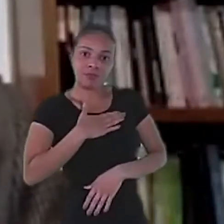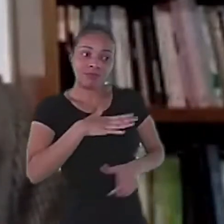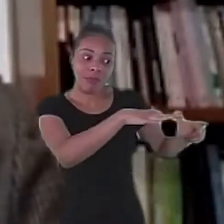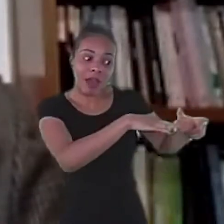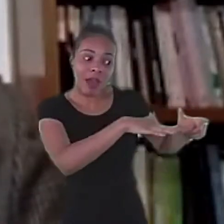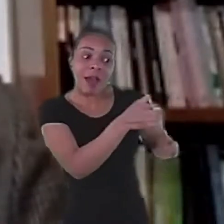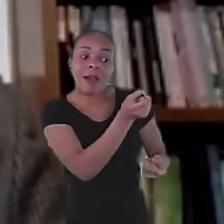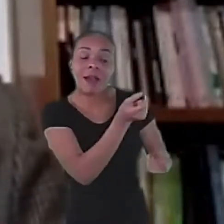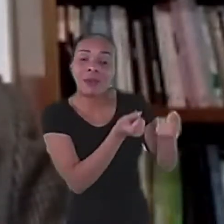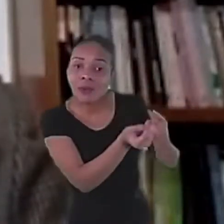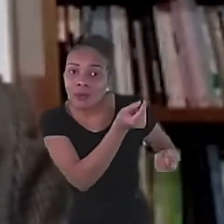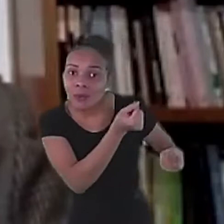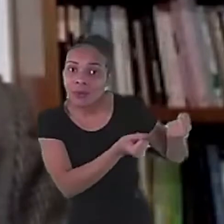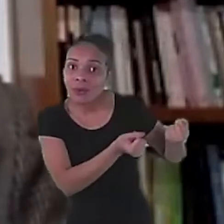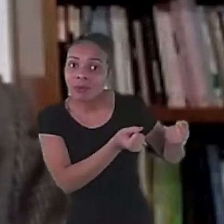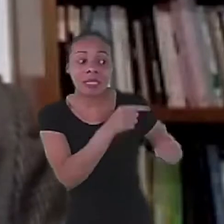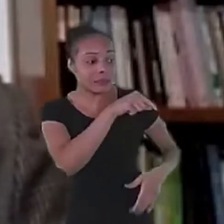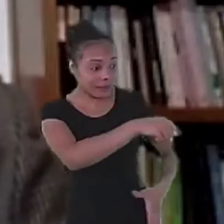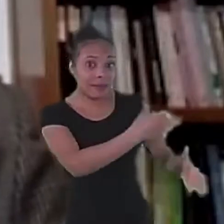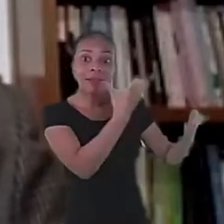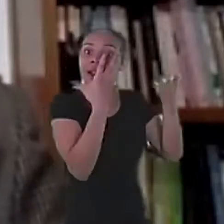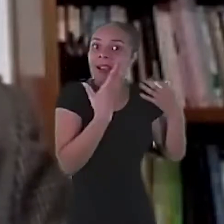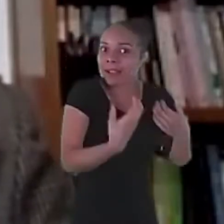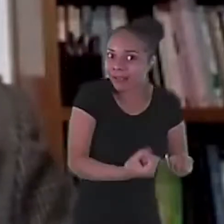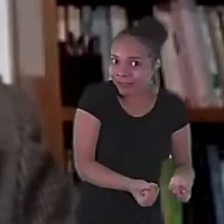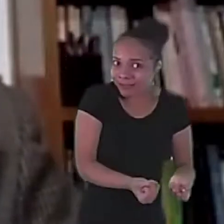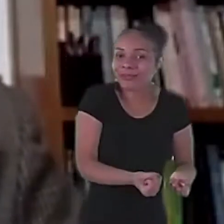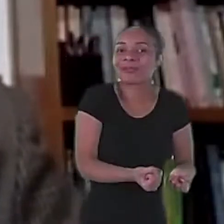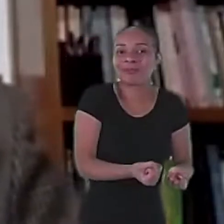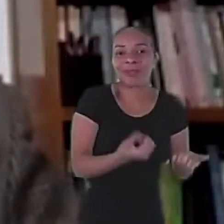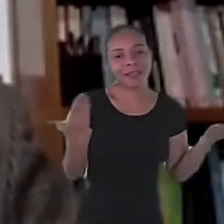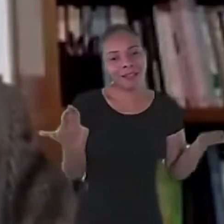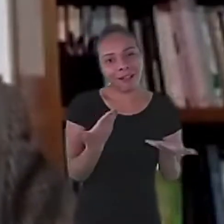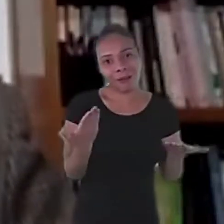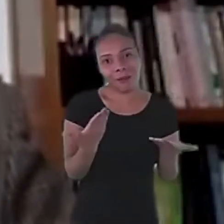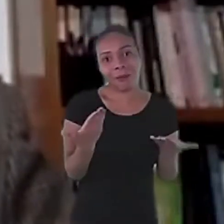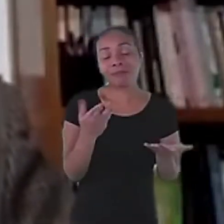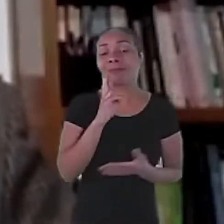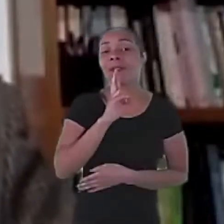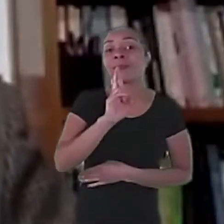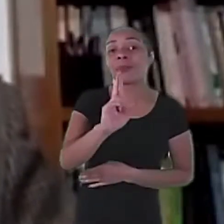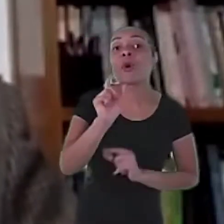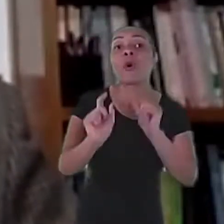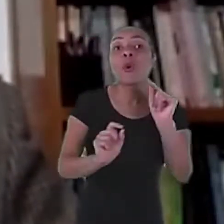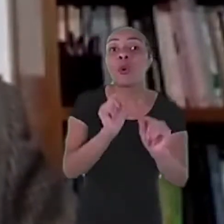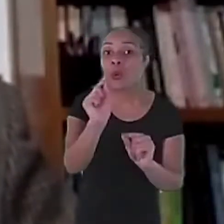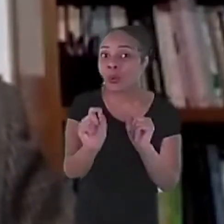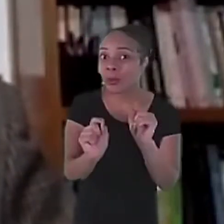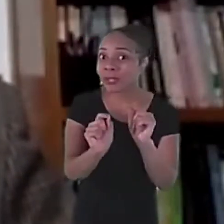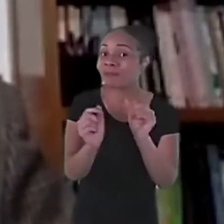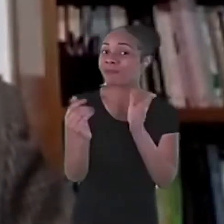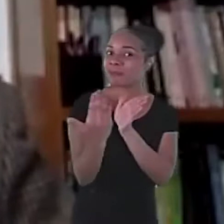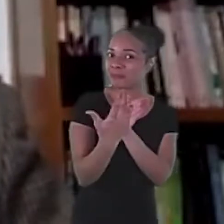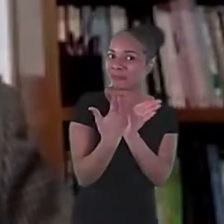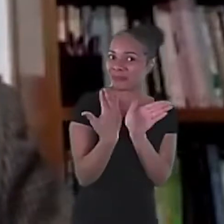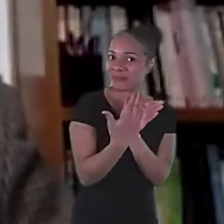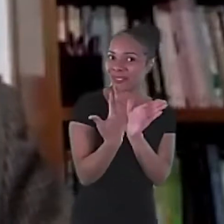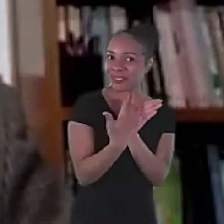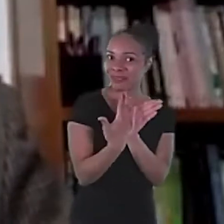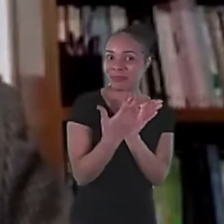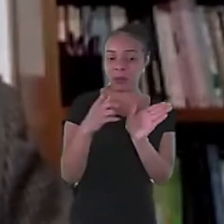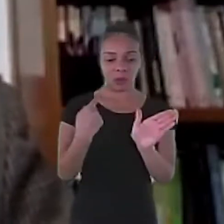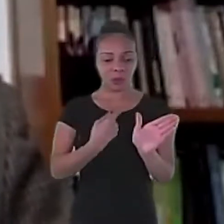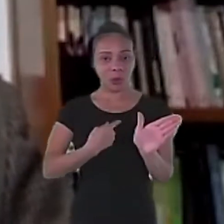de bom grado, e o resultado é esse que nós agora estamos